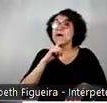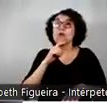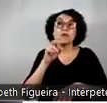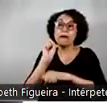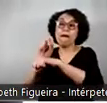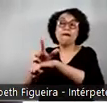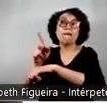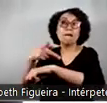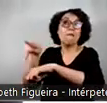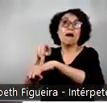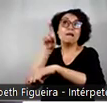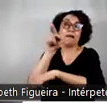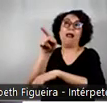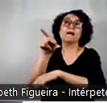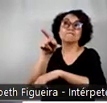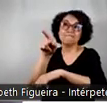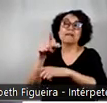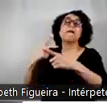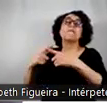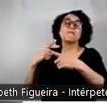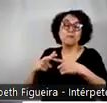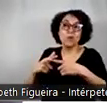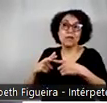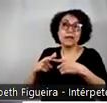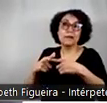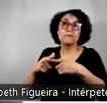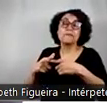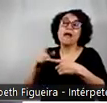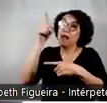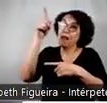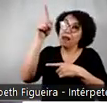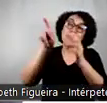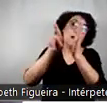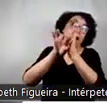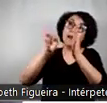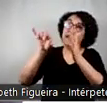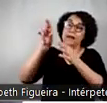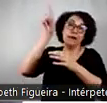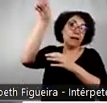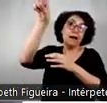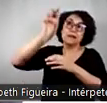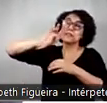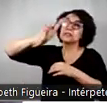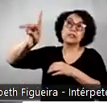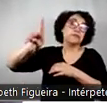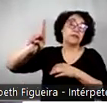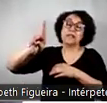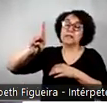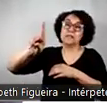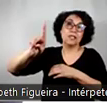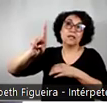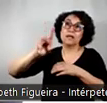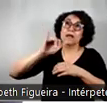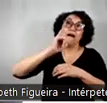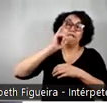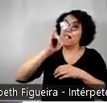por um processo, né, de securitização, né, que o país emprega para que essa pessoa não possa